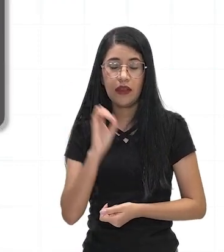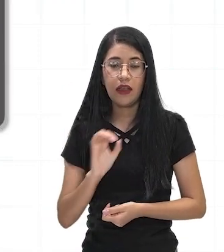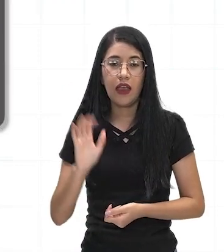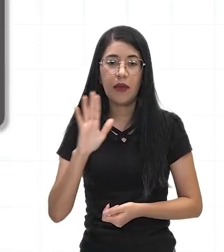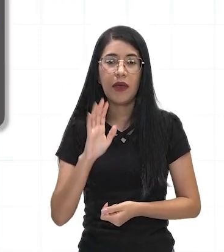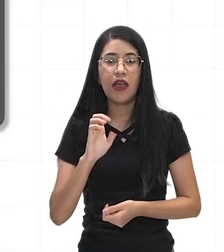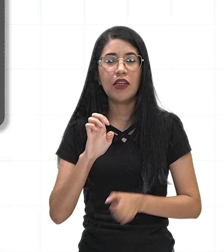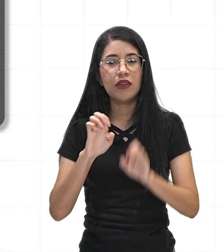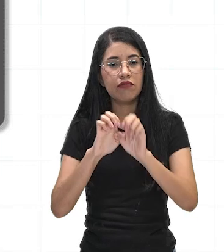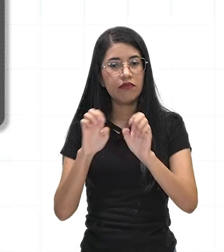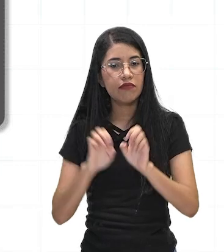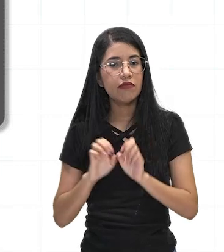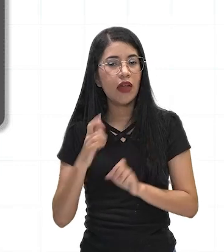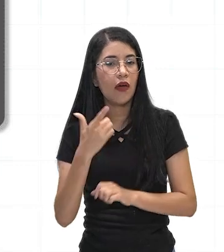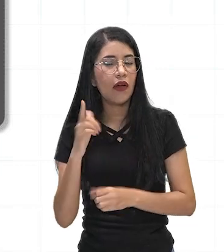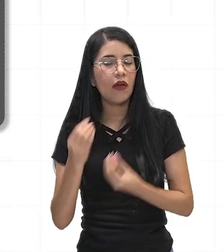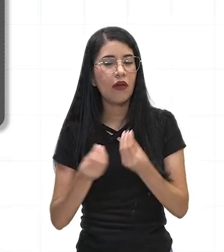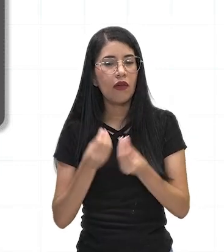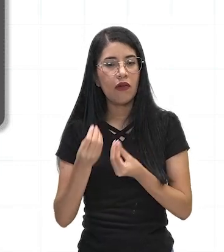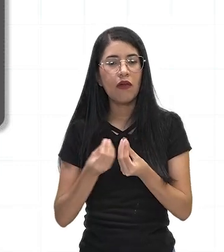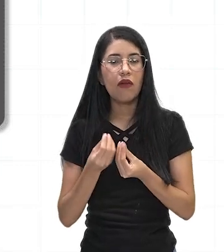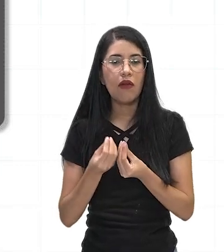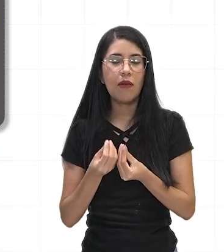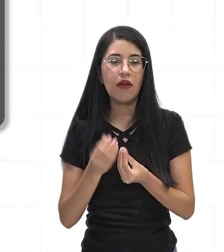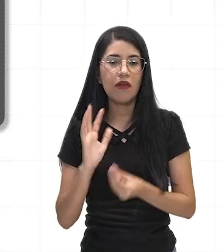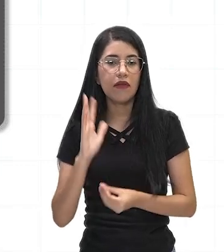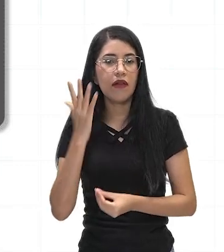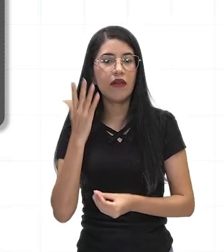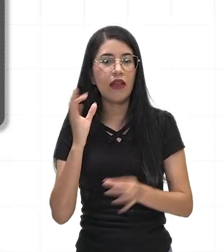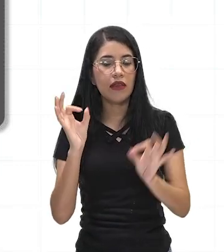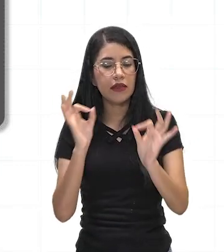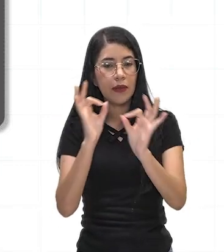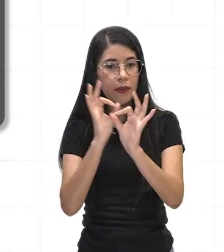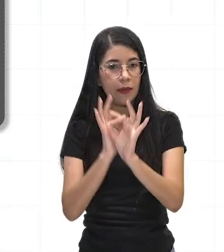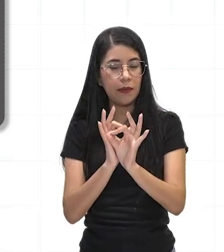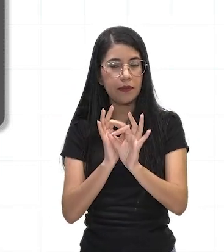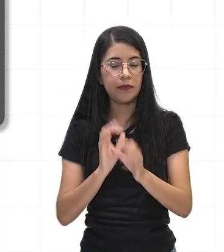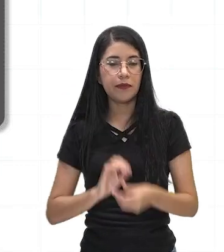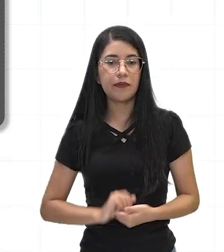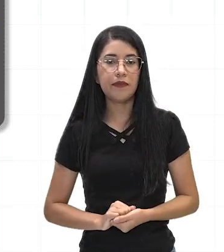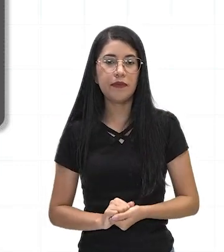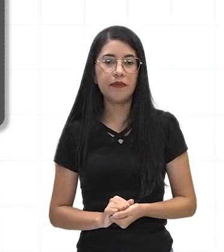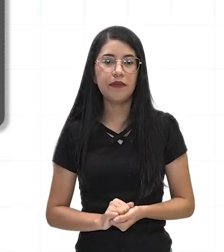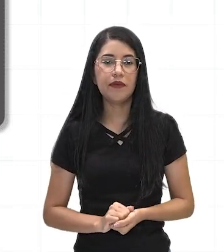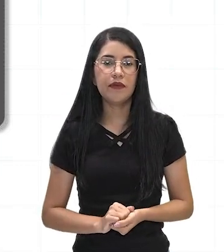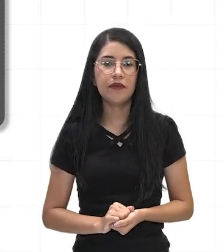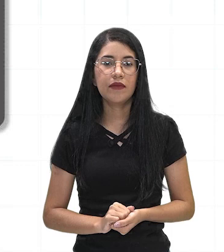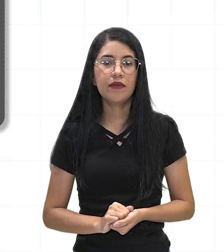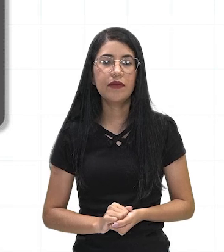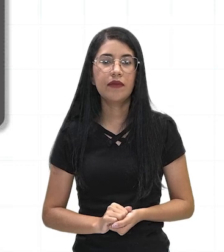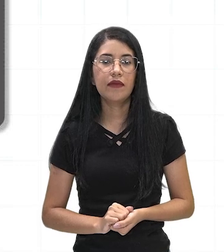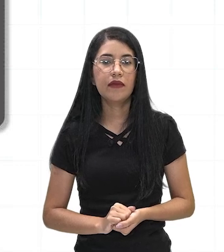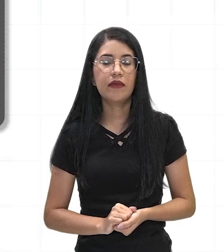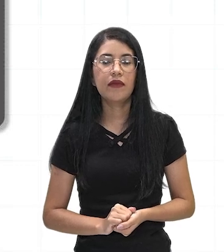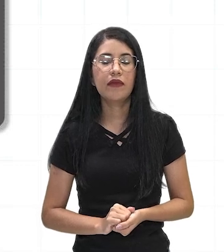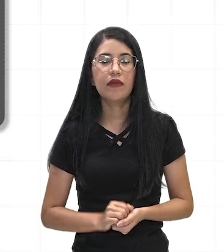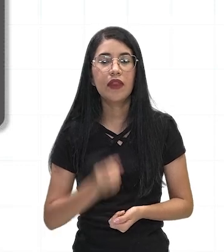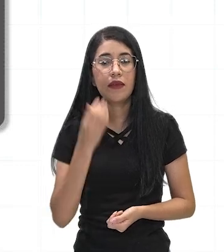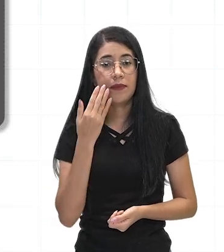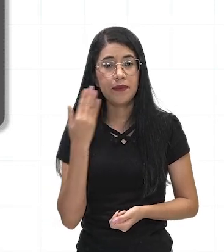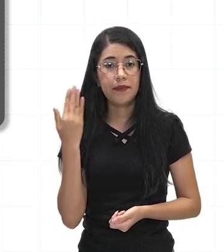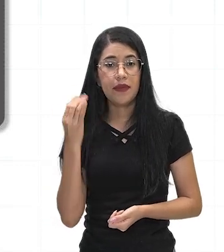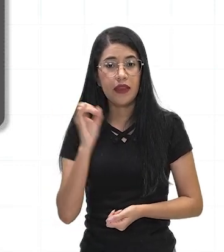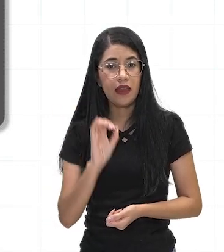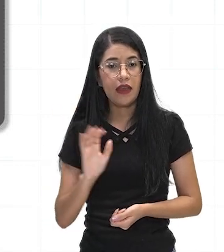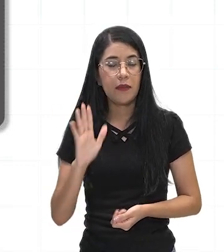um outro esquema para a gente entender melhor aí sobre o eclipse lunar, né? Como é que ele vai ocorrer. Então, observa aí